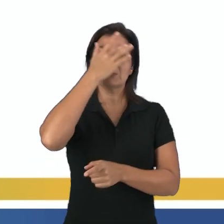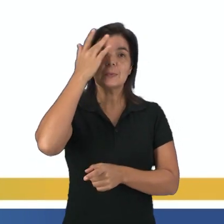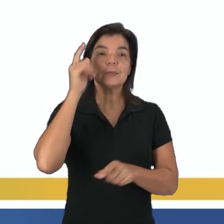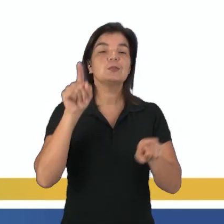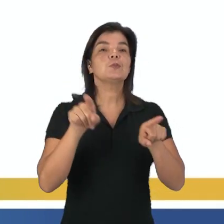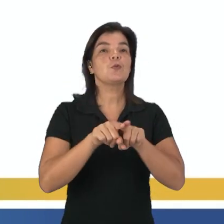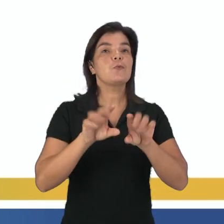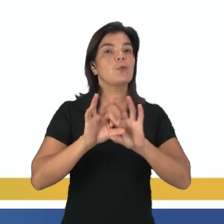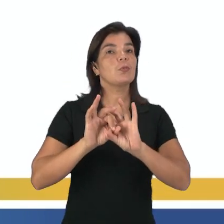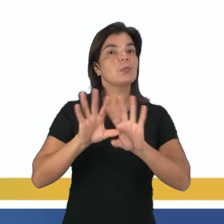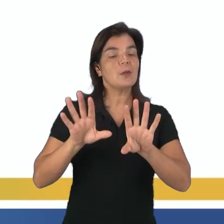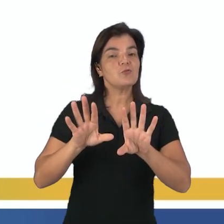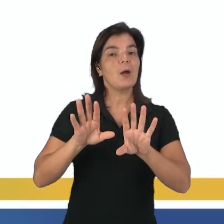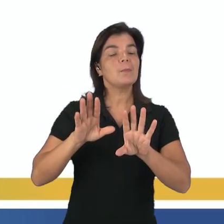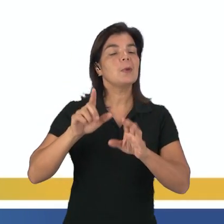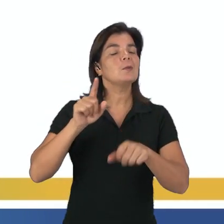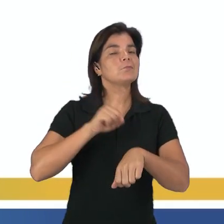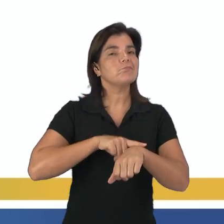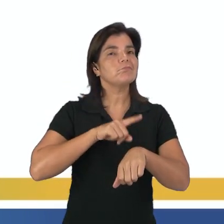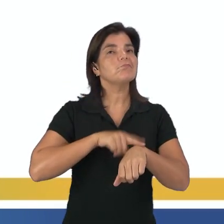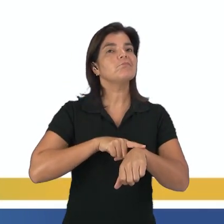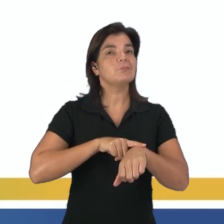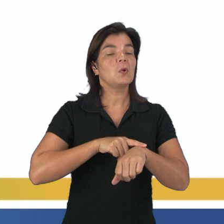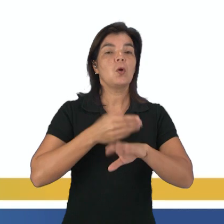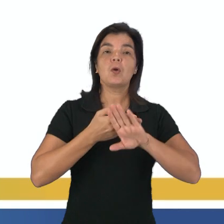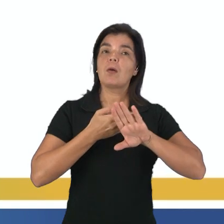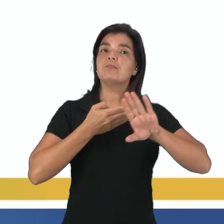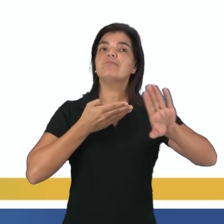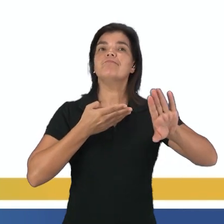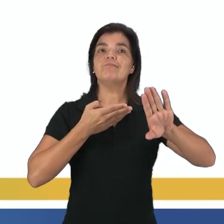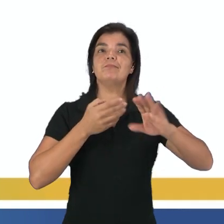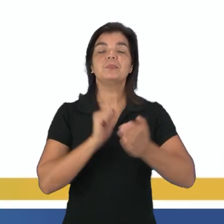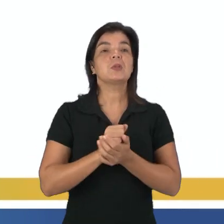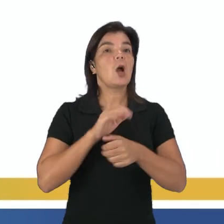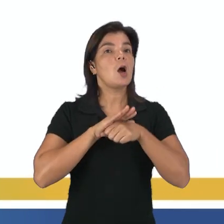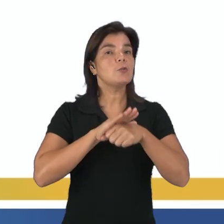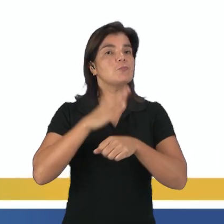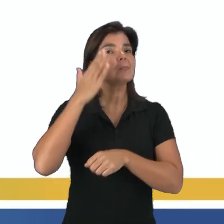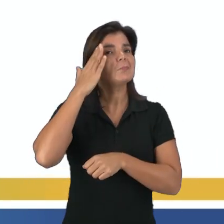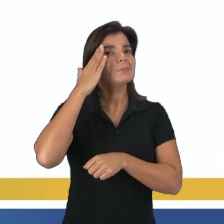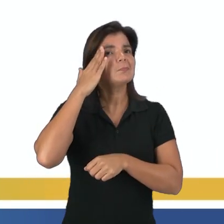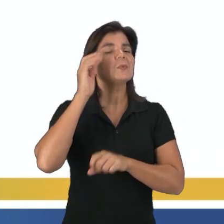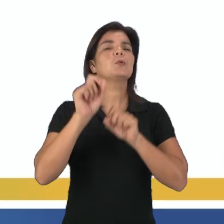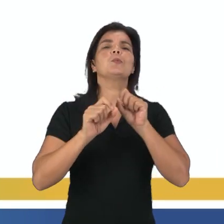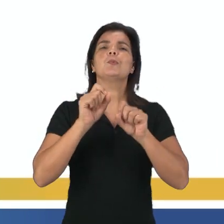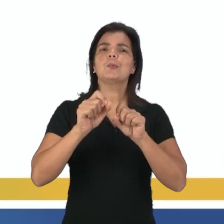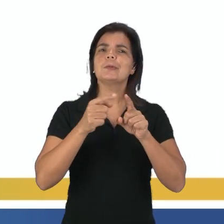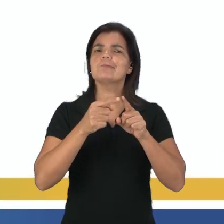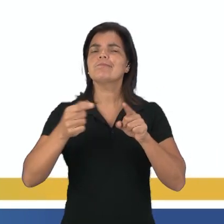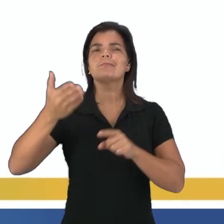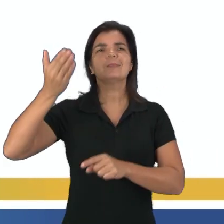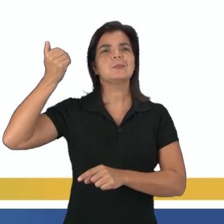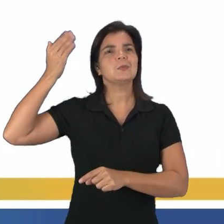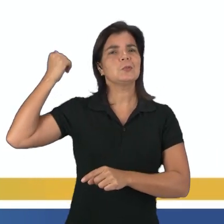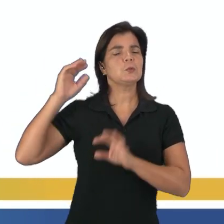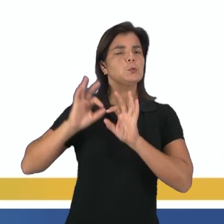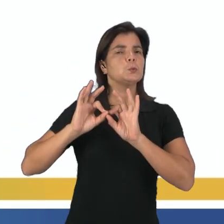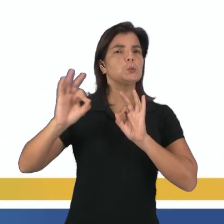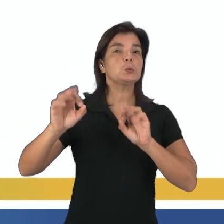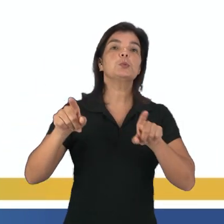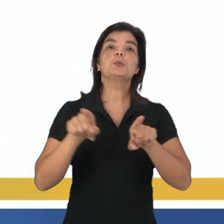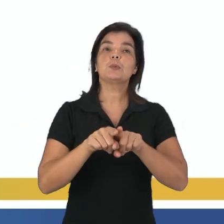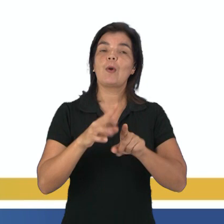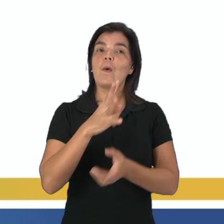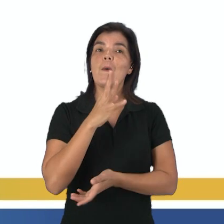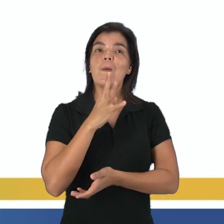pessoas que foram deixadas pelo tempo, que o tempo afastou. Ajuda a compreender o que se passou no passado distante,